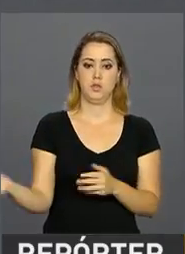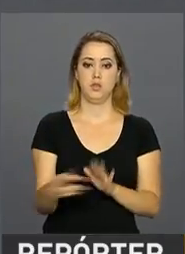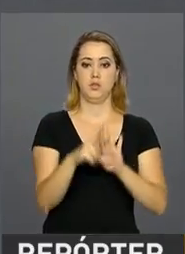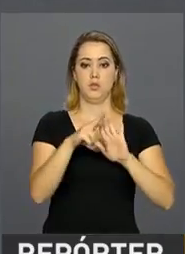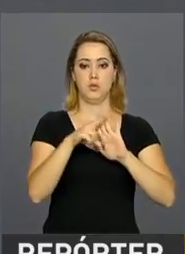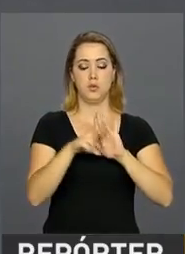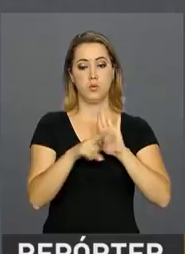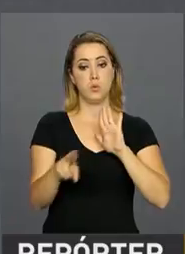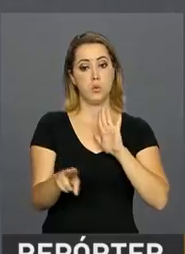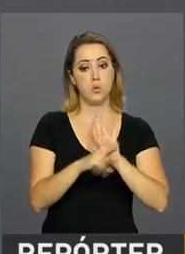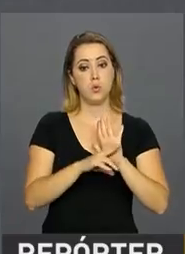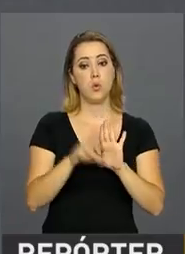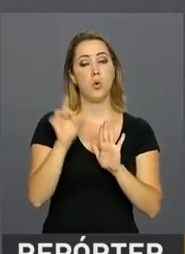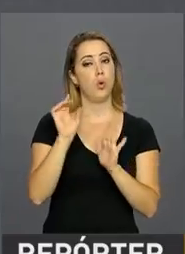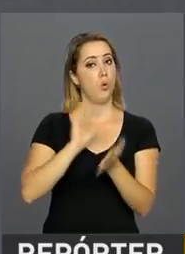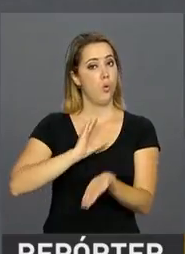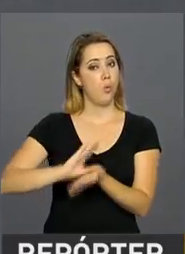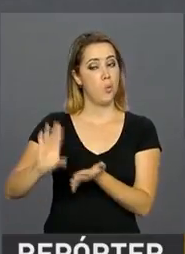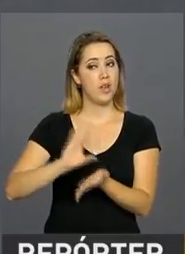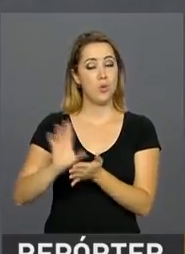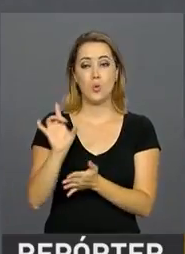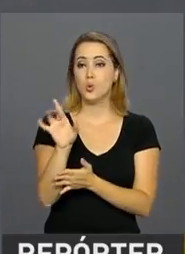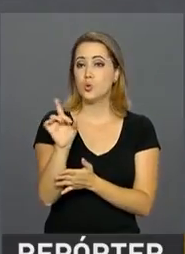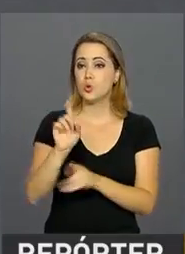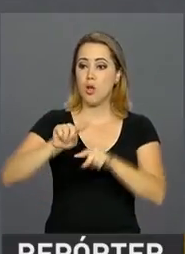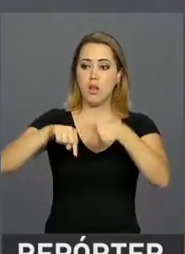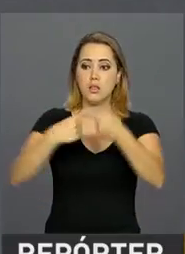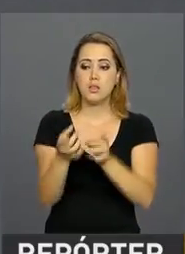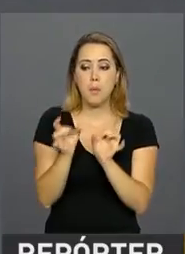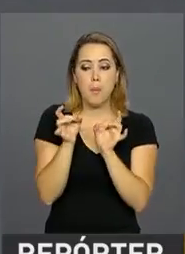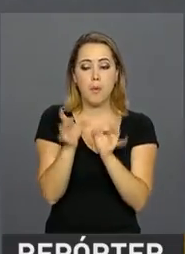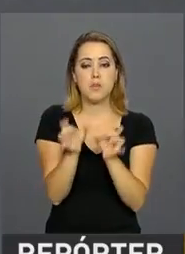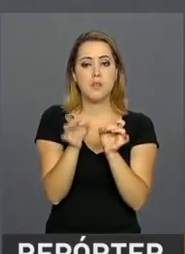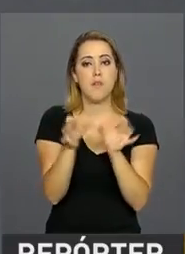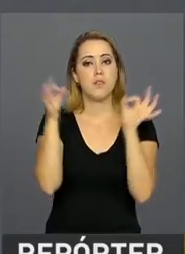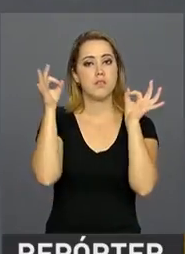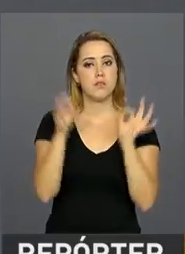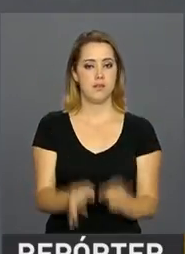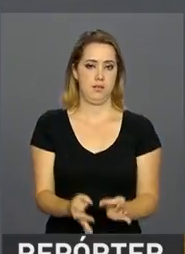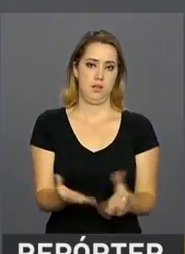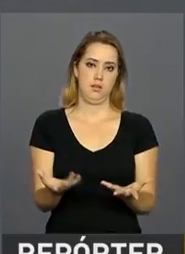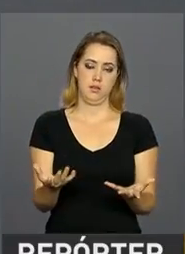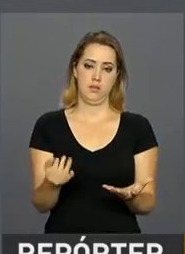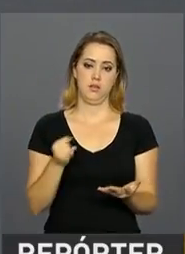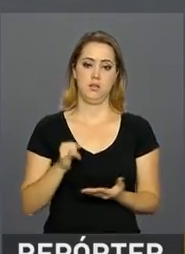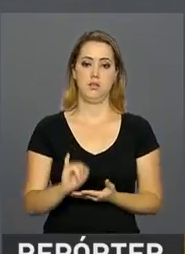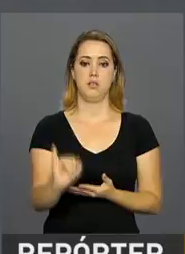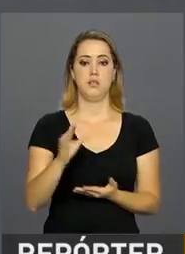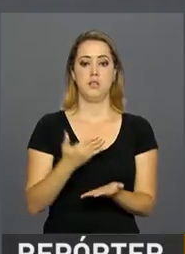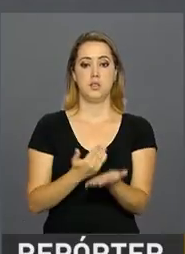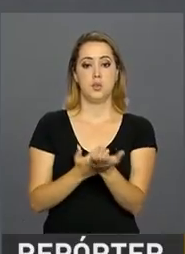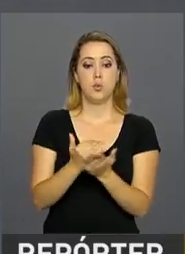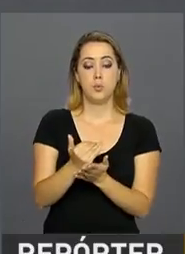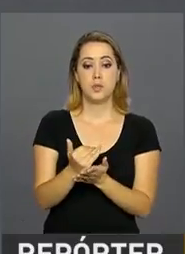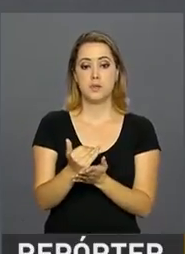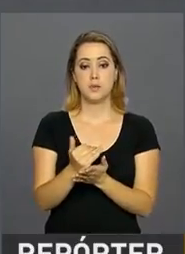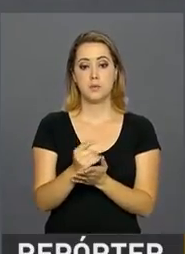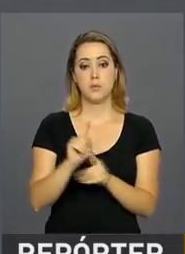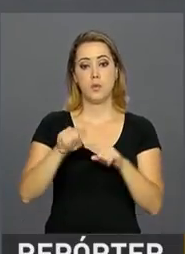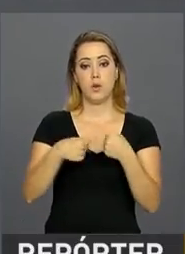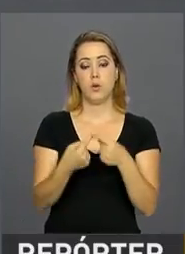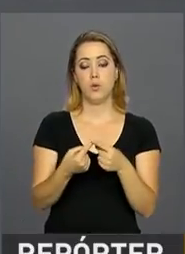regra o recurso só é transferido após a licitação Ser aprovada e ser iniciada outro